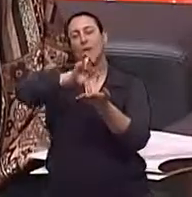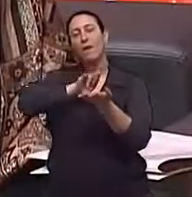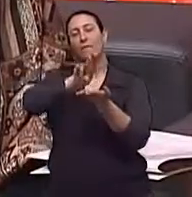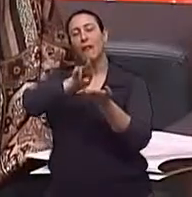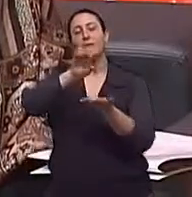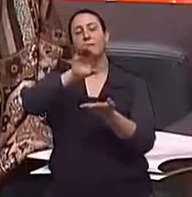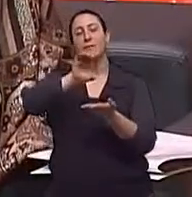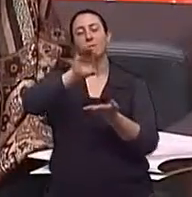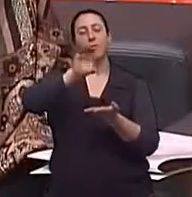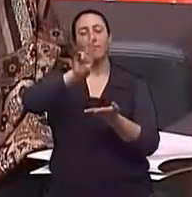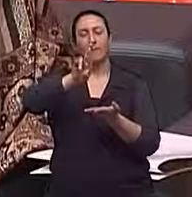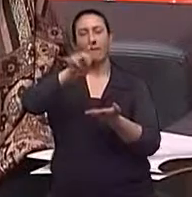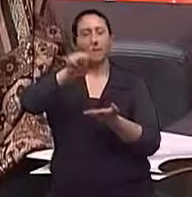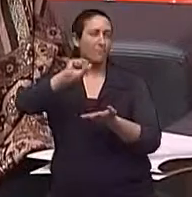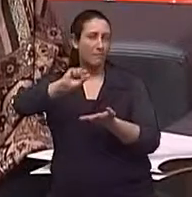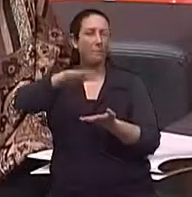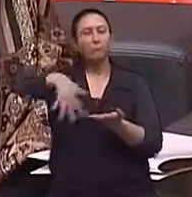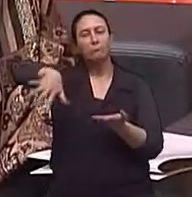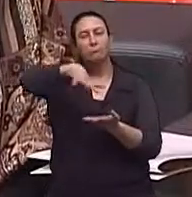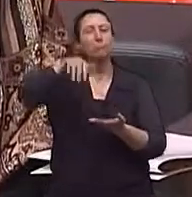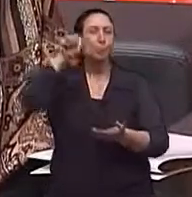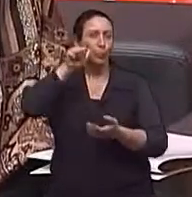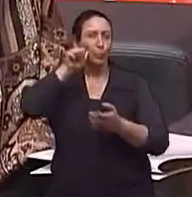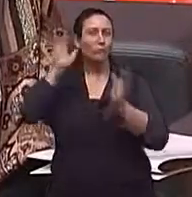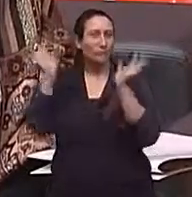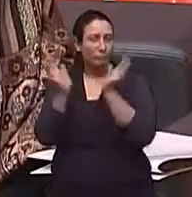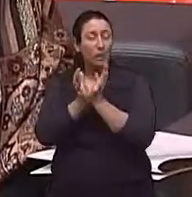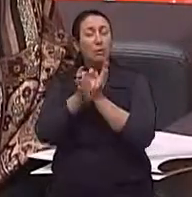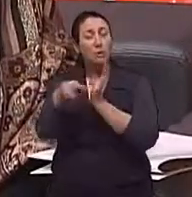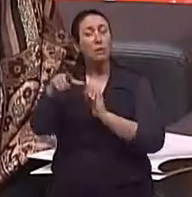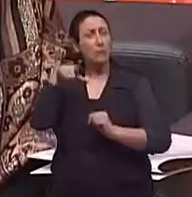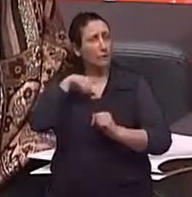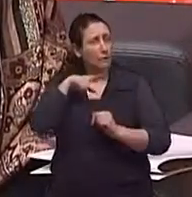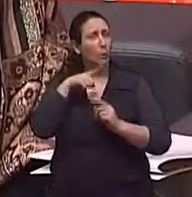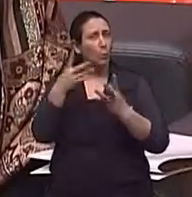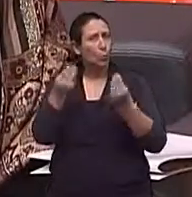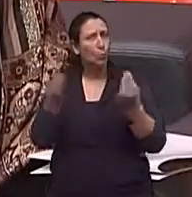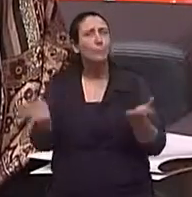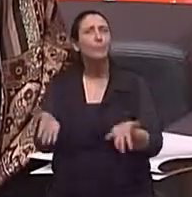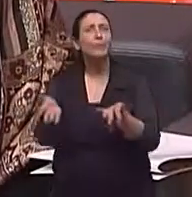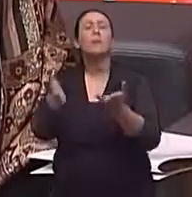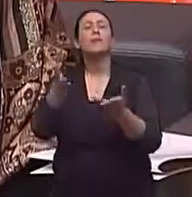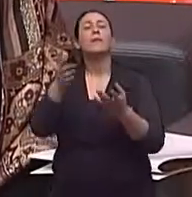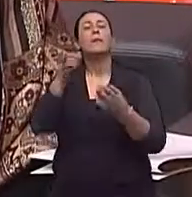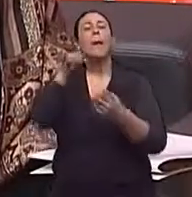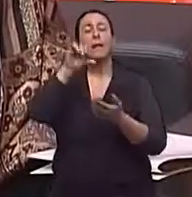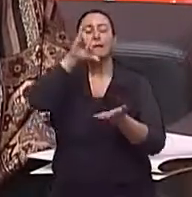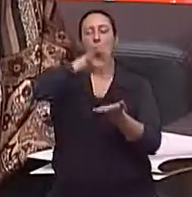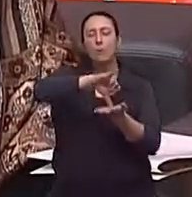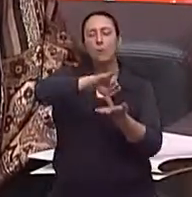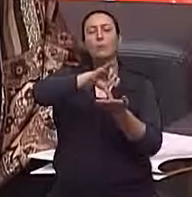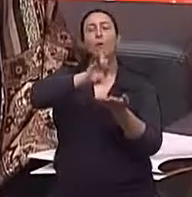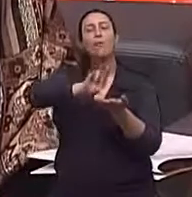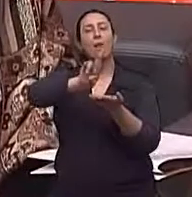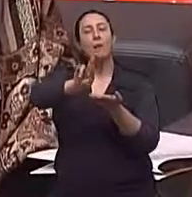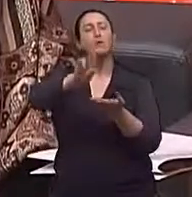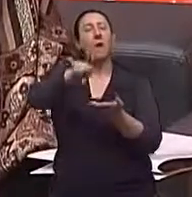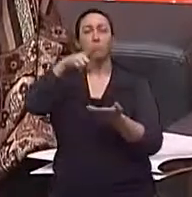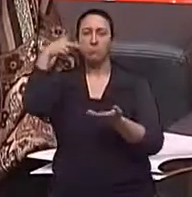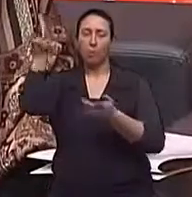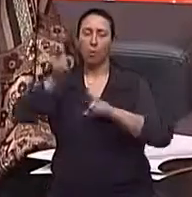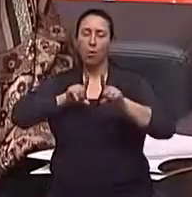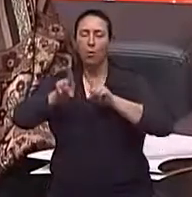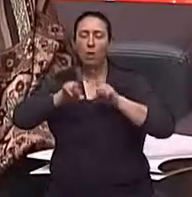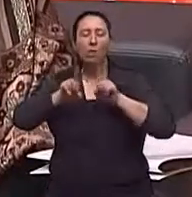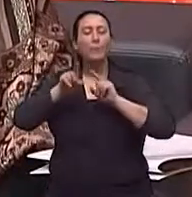projetos vinculados ao coletivo feminino plural e ele faz um trabalho muito bonito é um é um centro de referência que tem em Canoas é